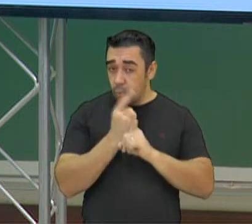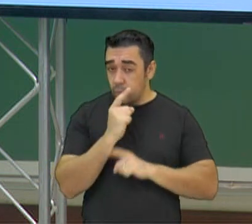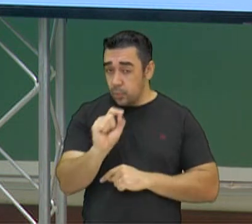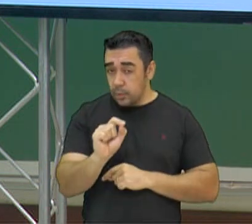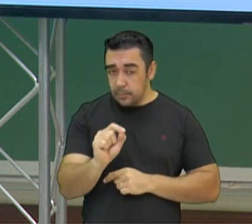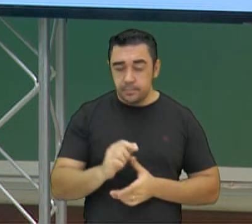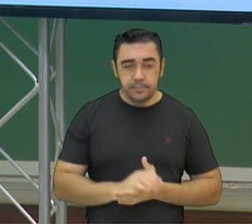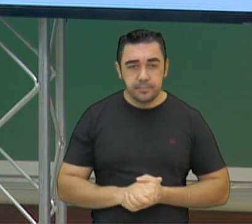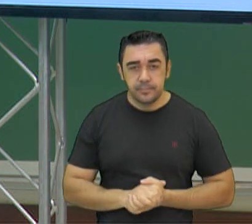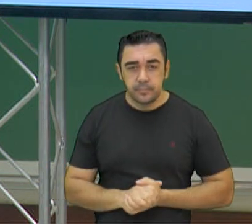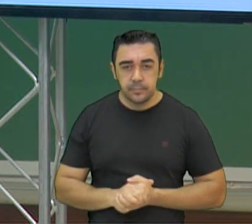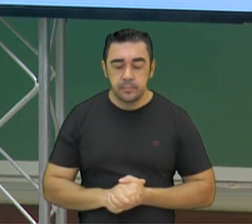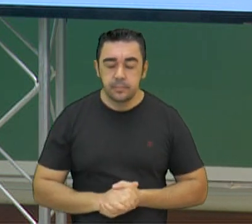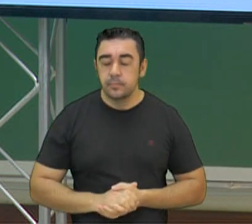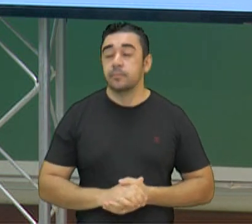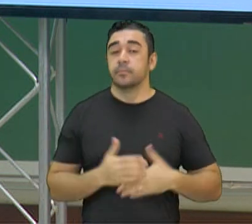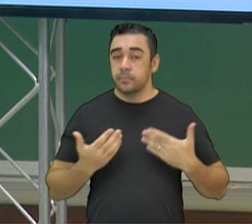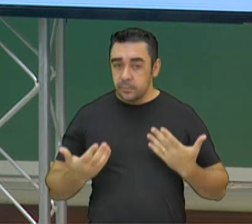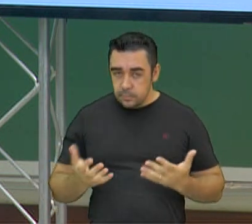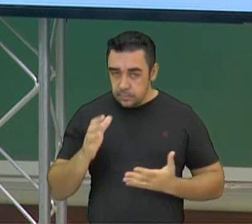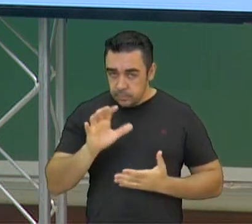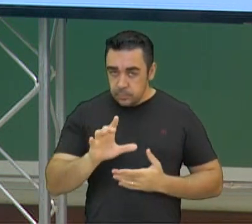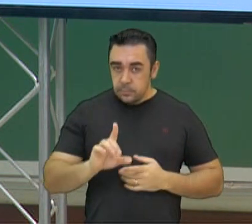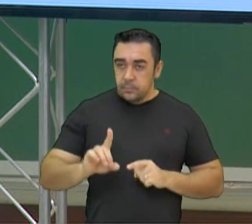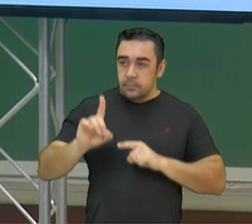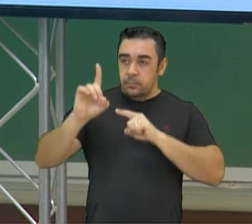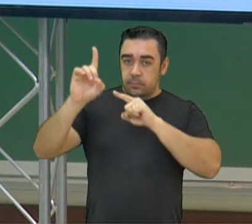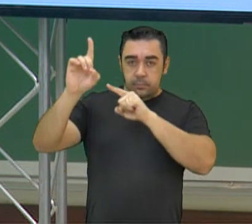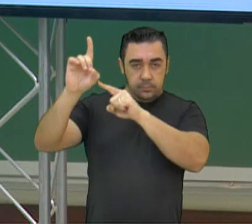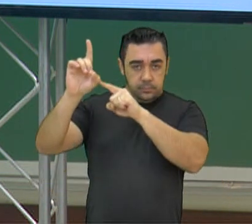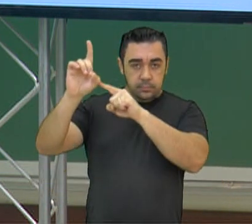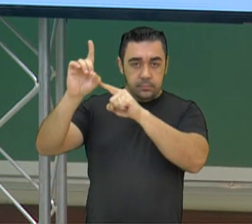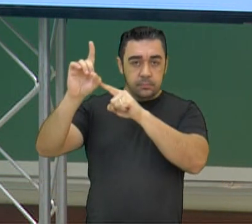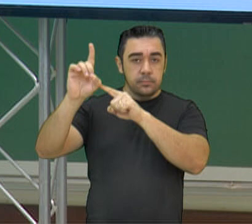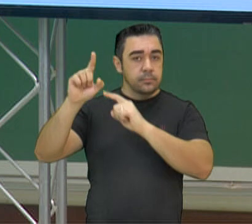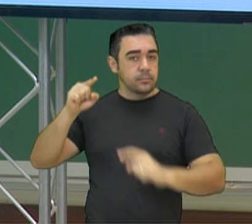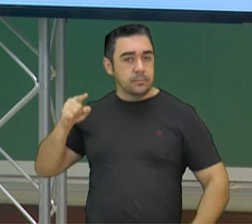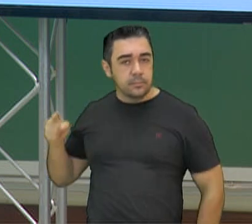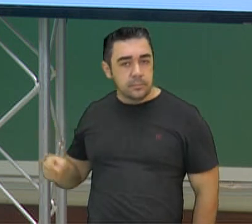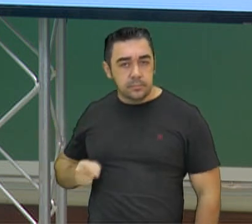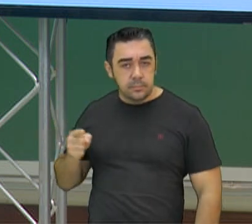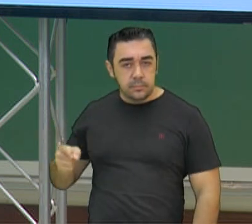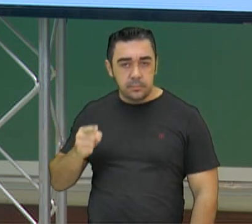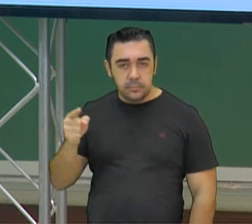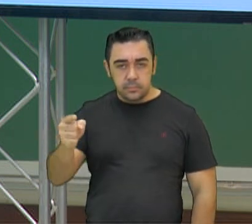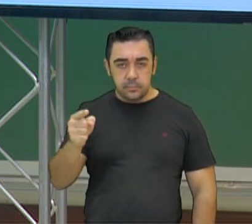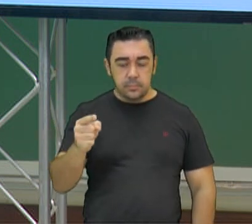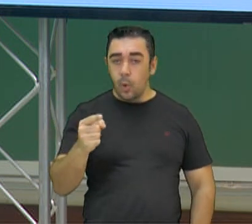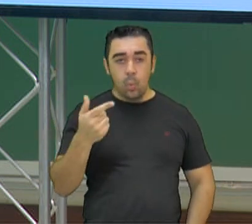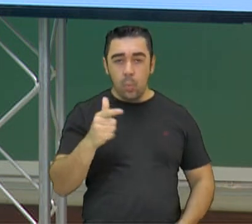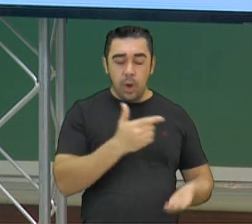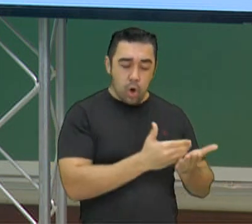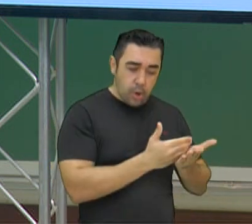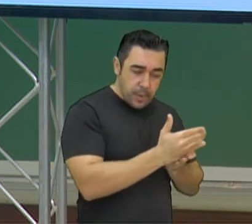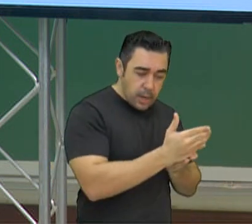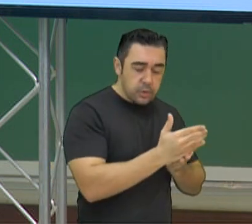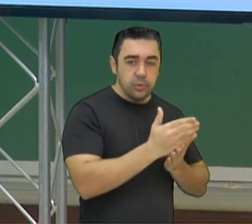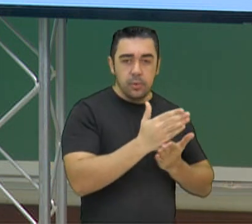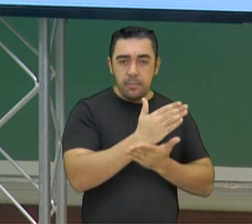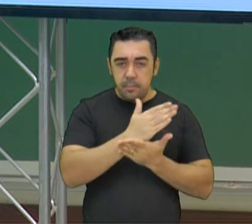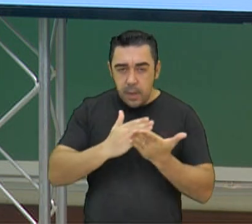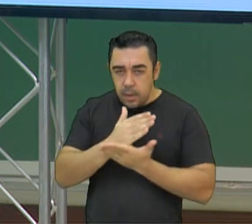assim. Deus vive numa eternidade. Deus não tem começo, nem meio e nem